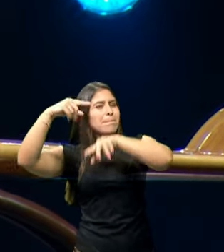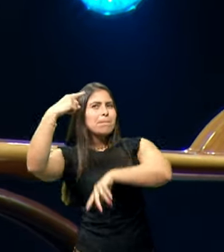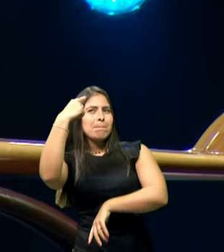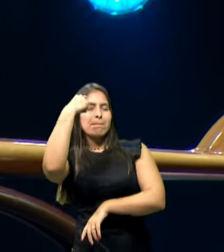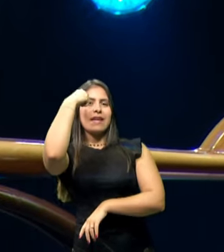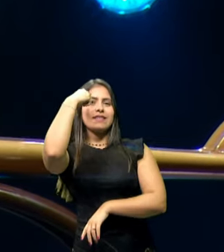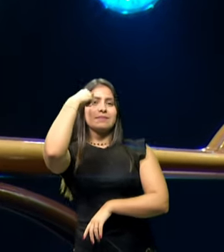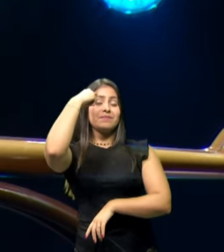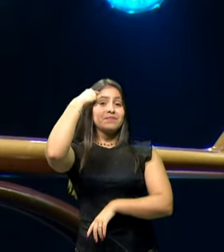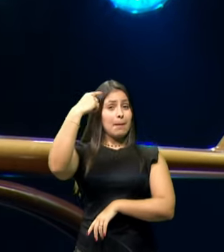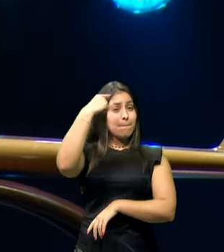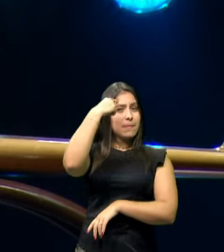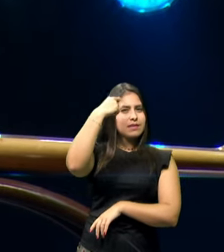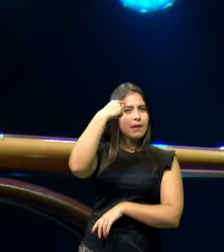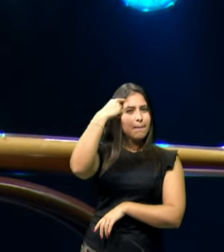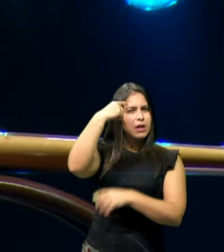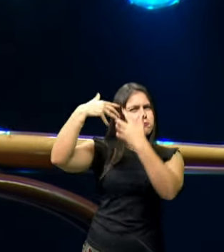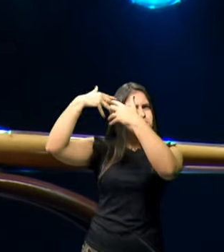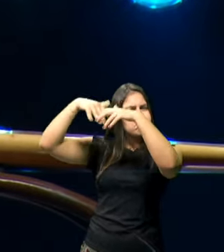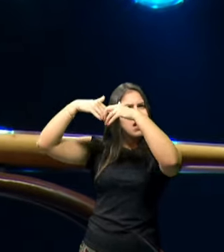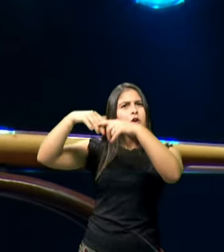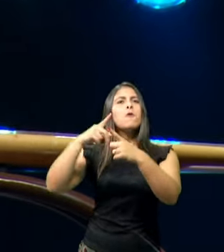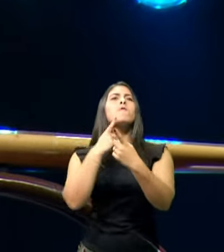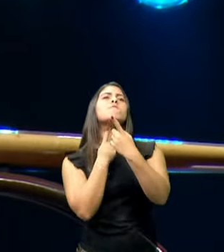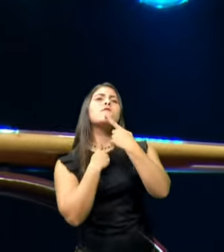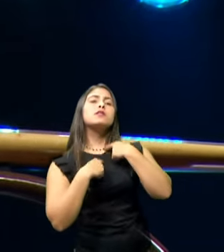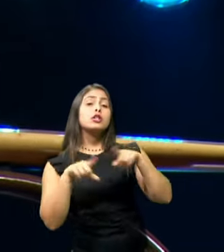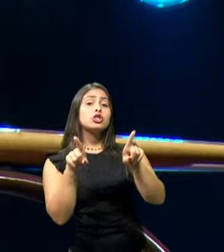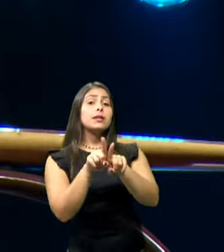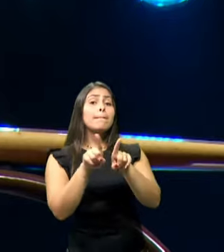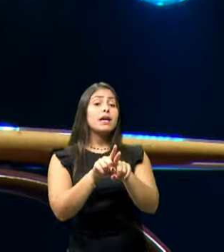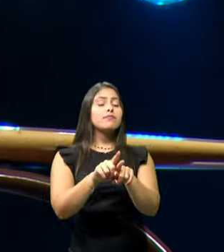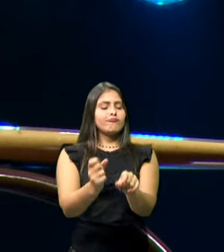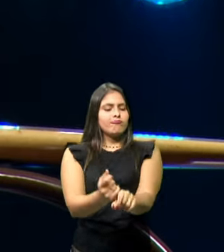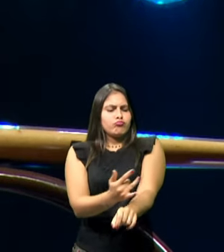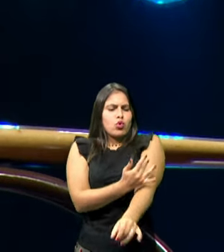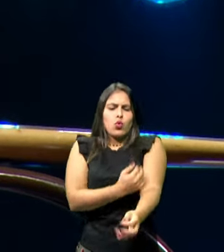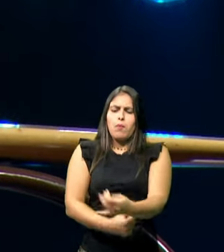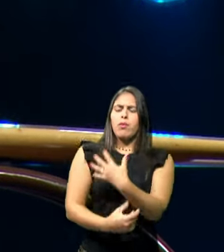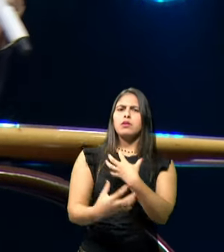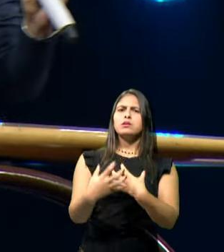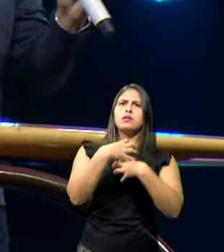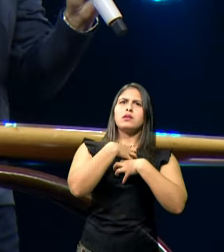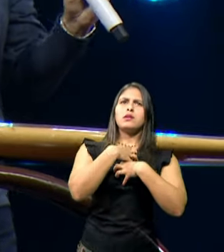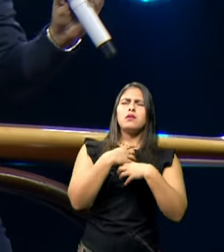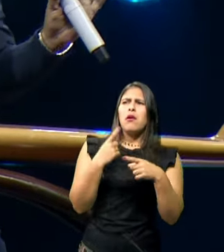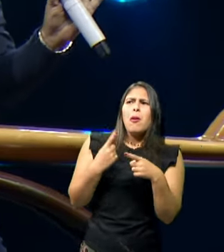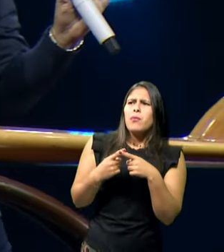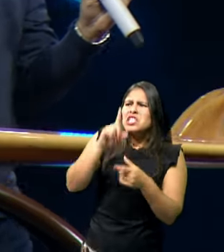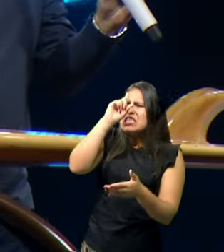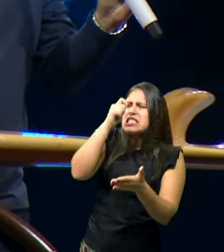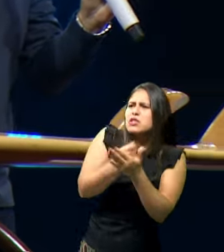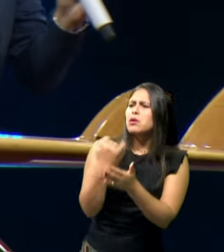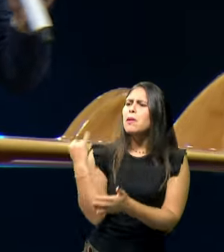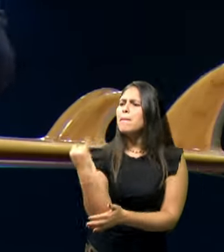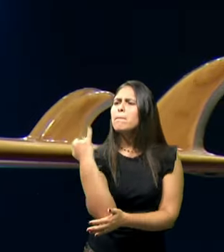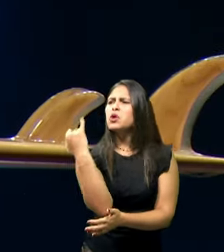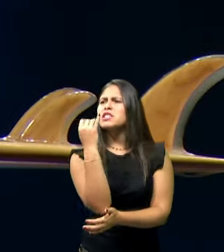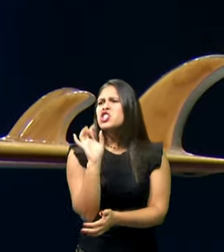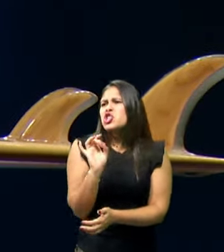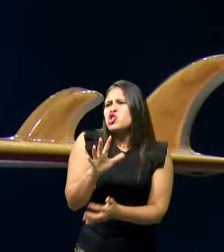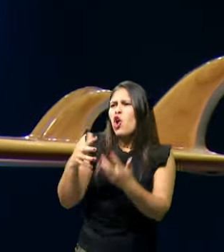Então, pensamento, vontade e sentimentos. Por que você não deve tomar decisão importante da sua vida